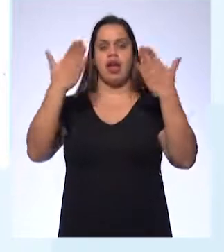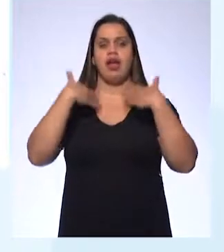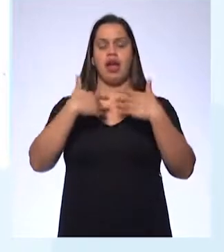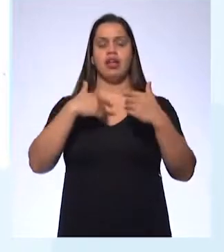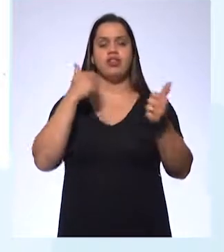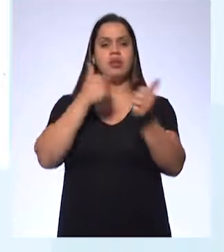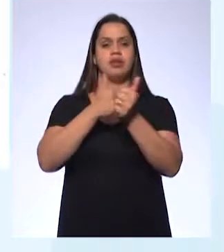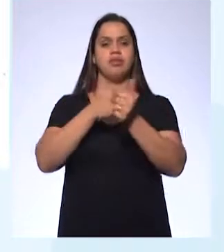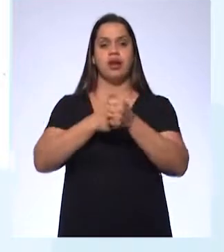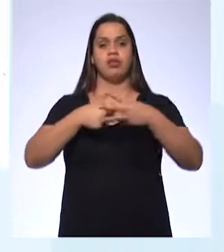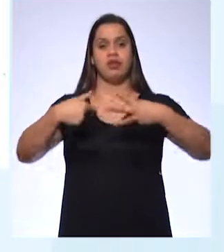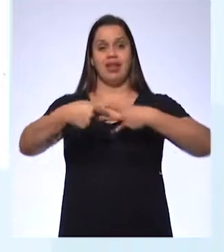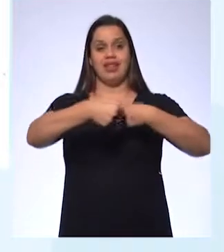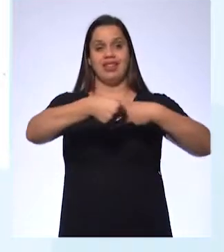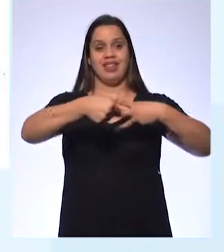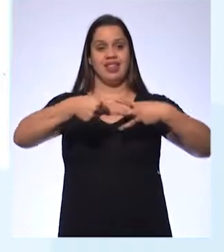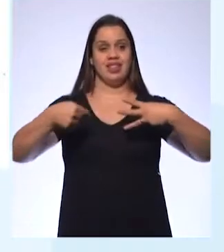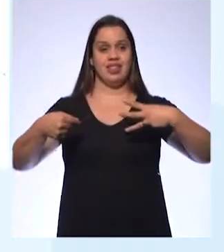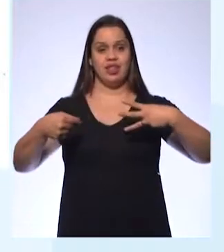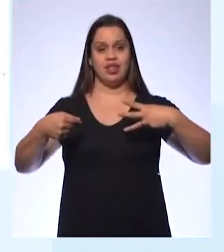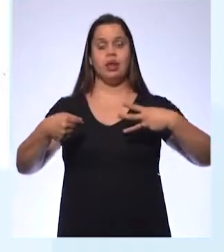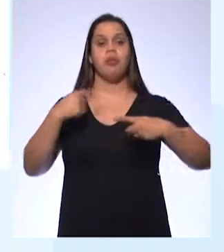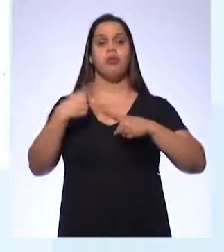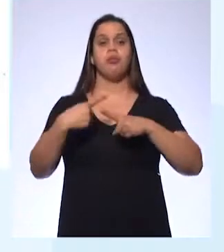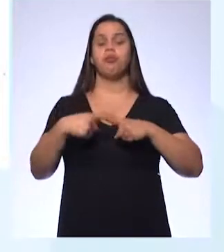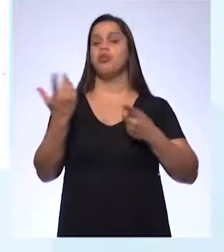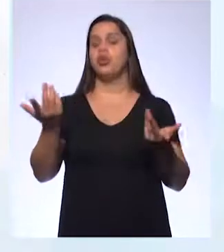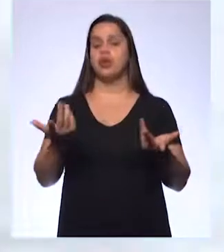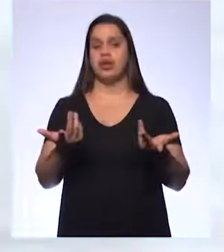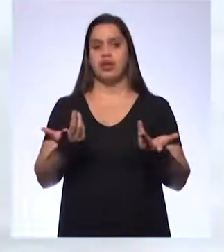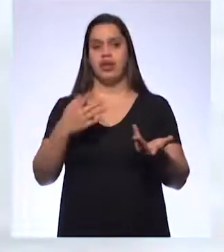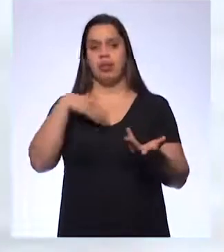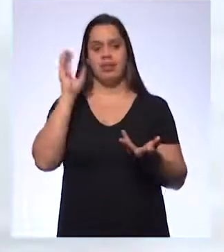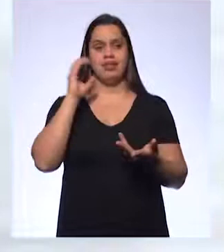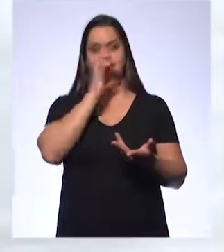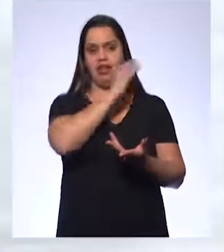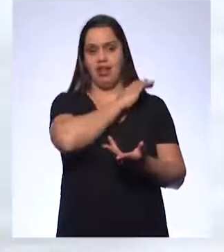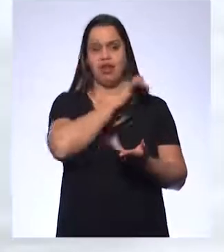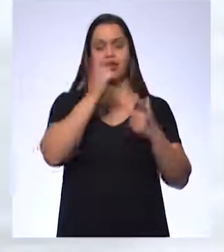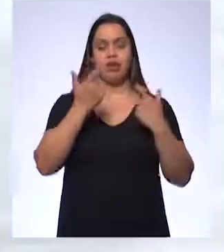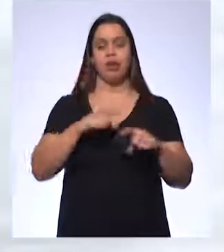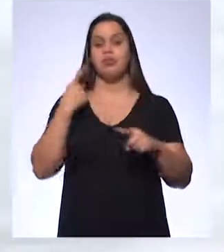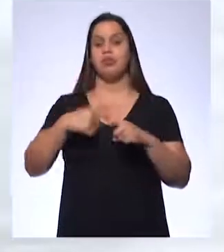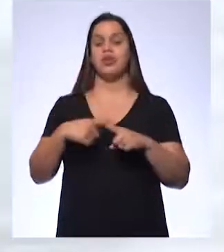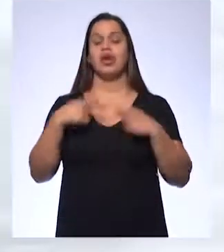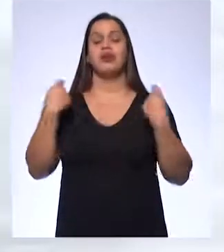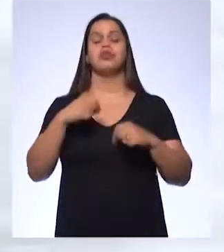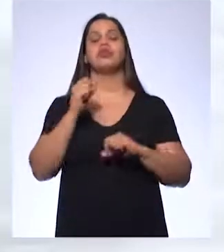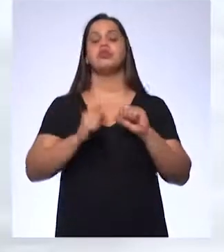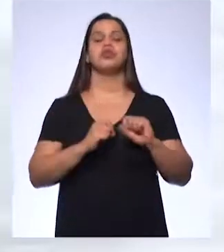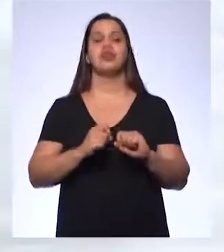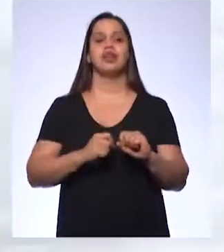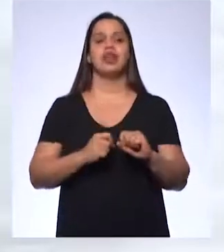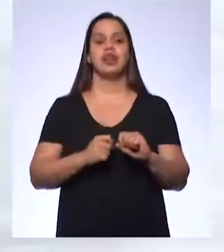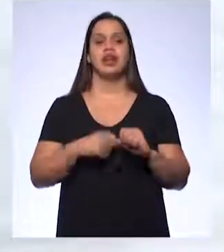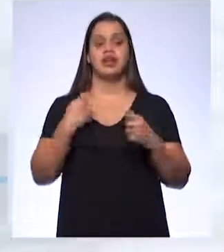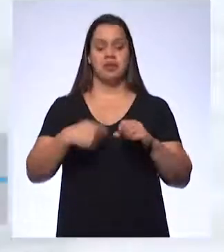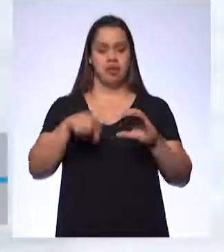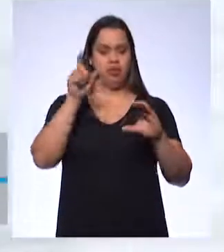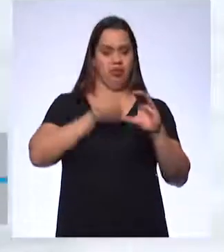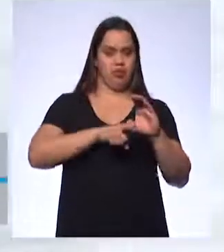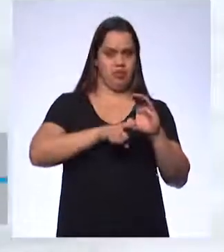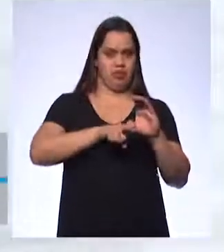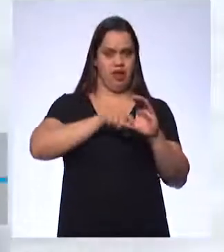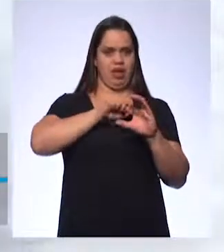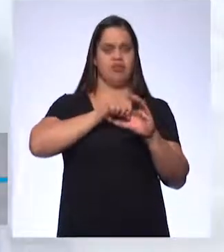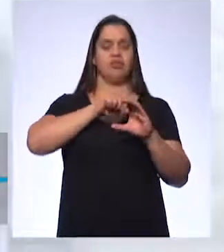Por que será, né? Gente, olha só que interessante. Ela depende de um inseto para se disseminar.